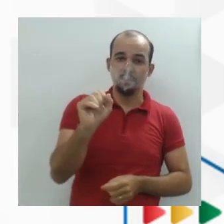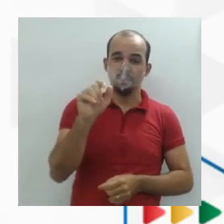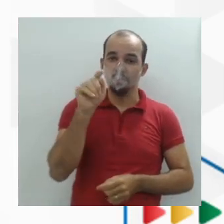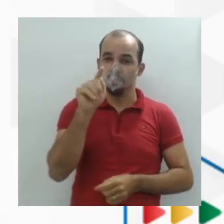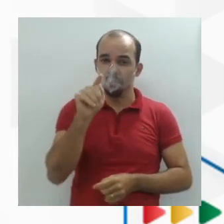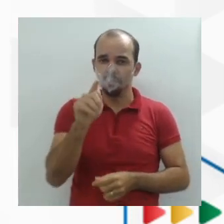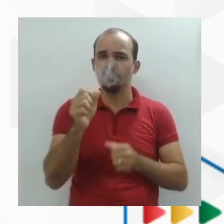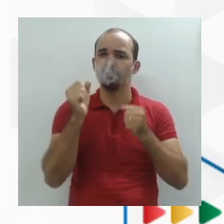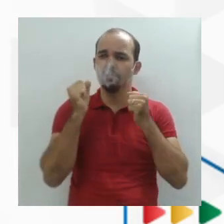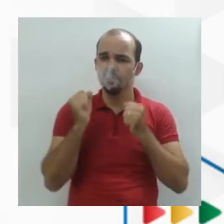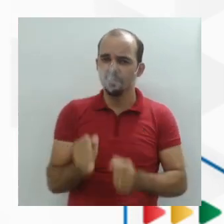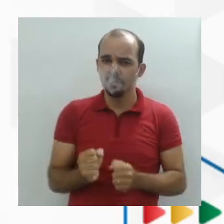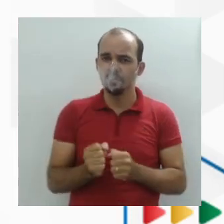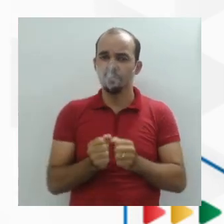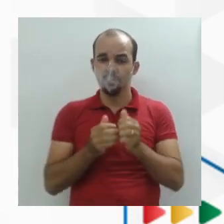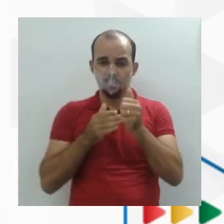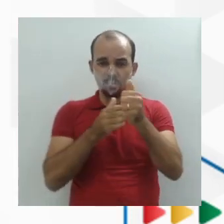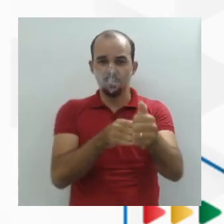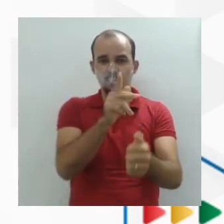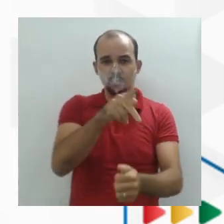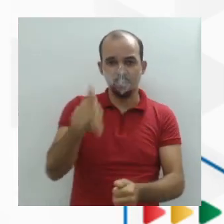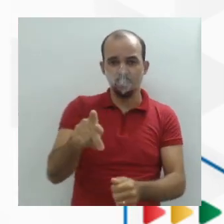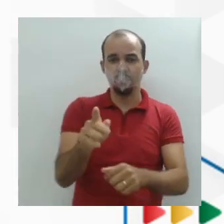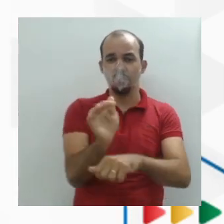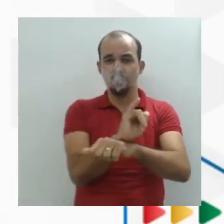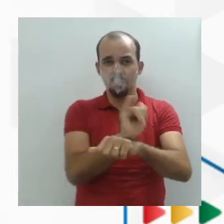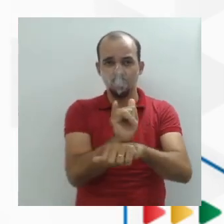Valtinho pelo YouTube, tá aí, ó,